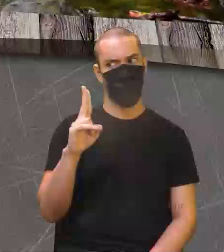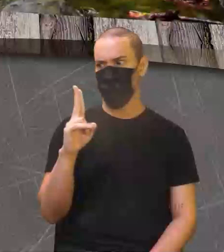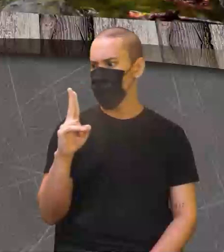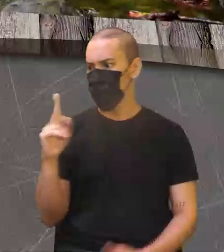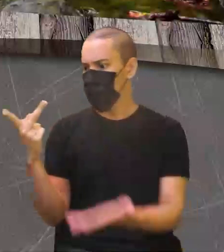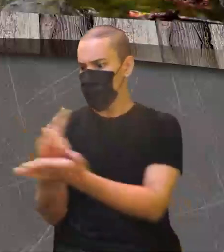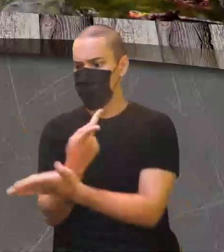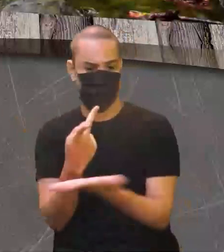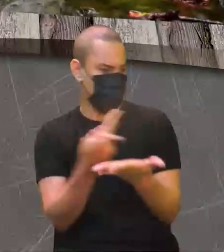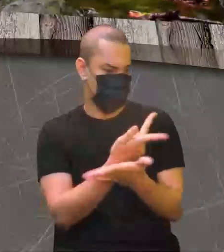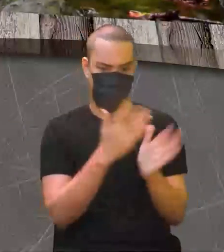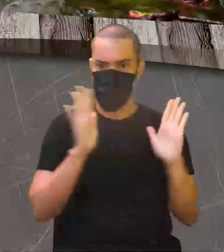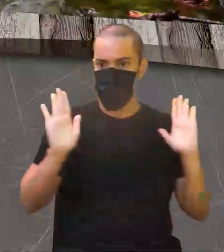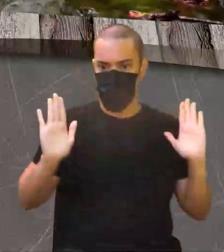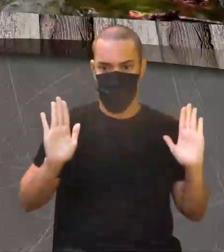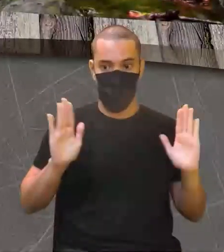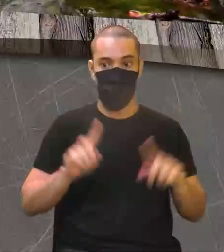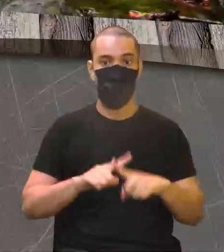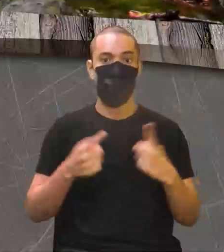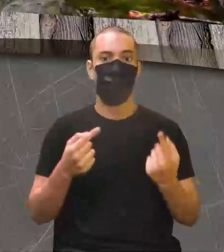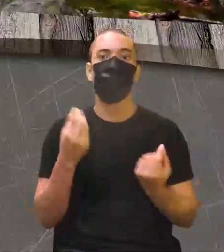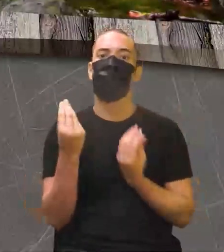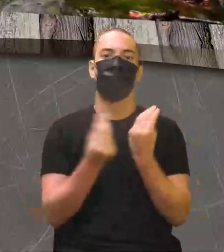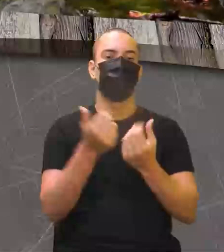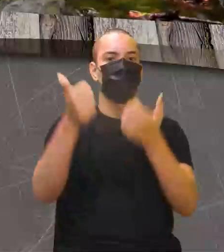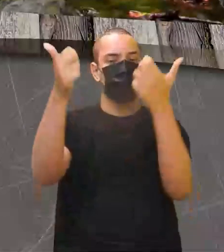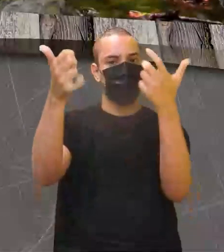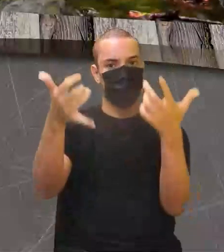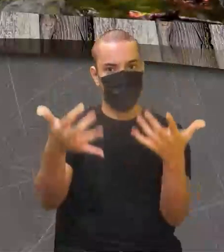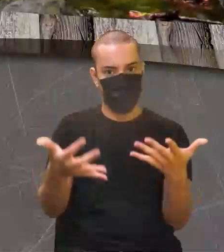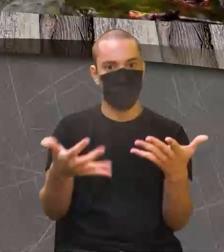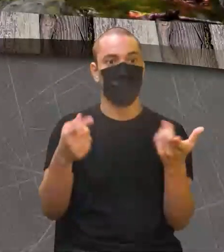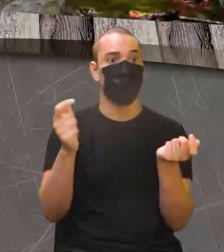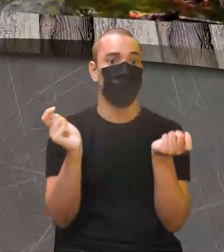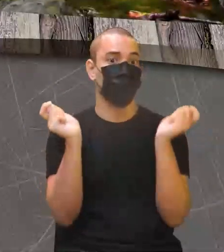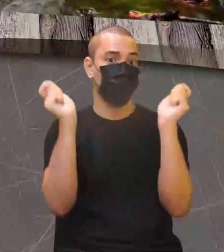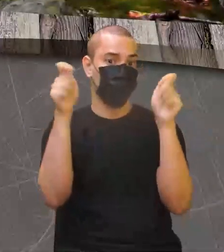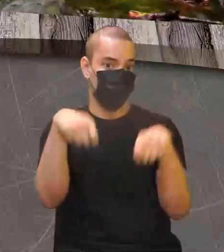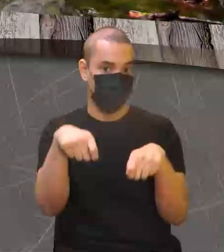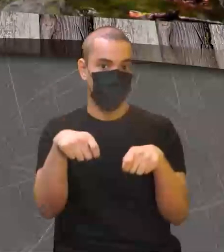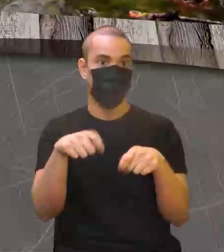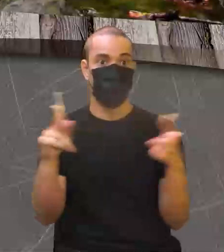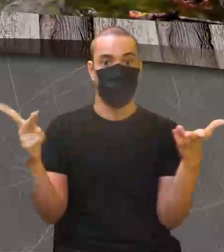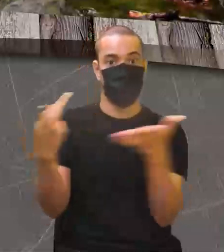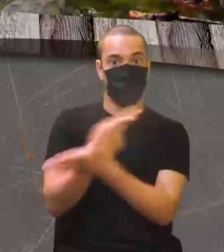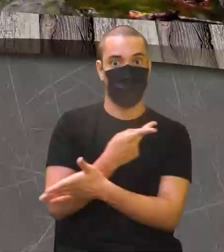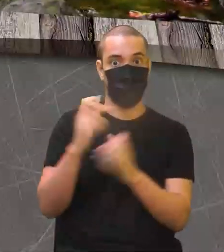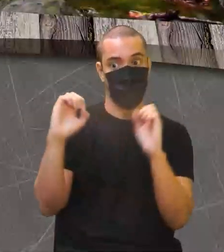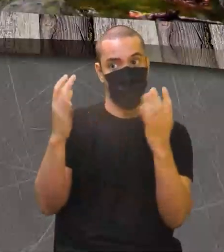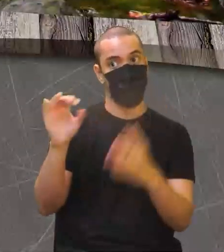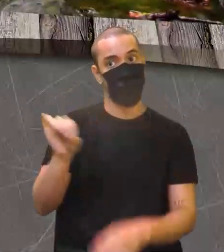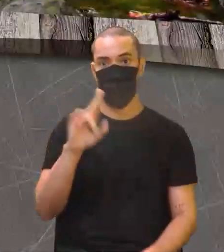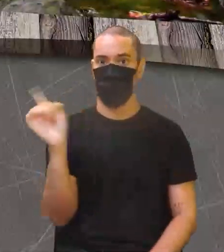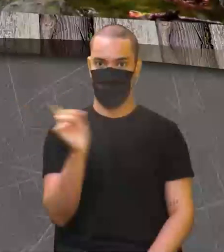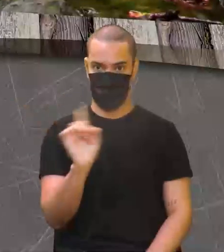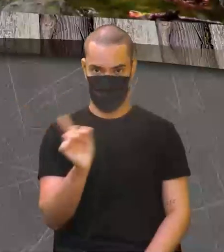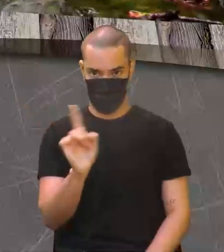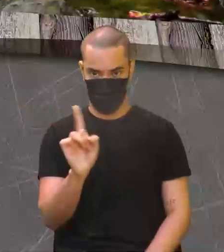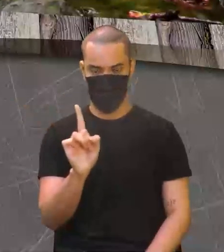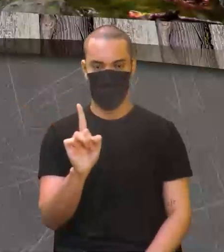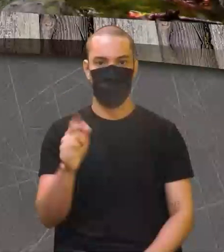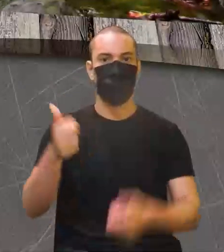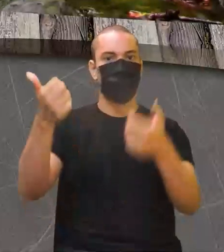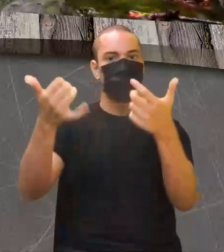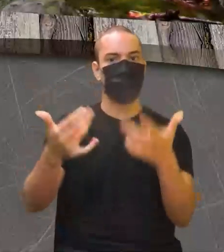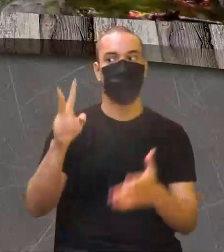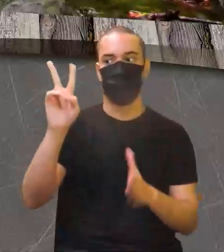Y, vamos dizer assim. E aí, quando a gente está falando nas possibilidades de um evento acontecer ou não, a gente falou